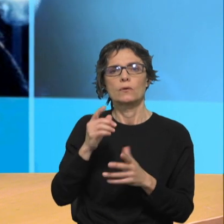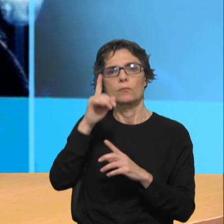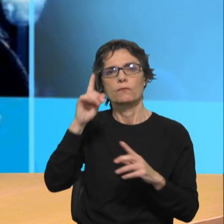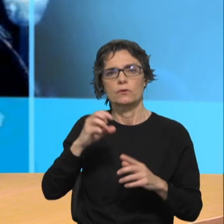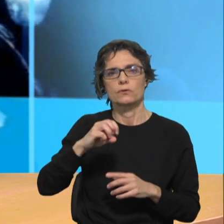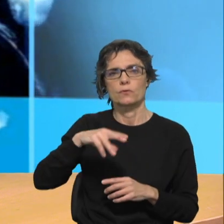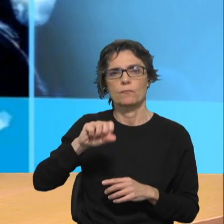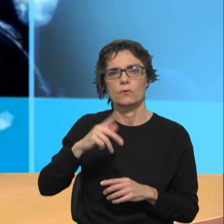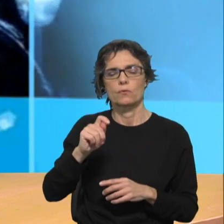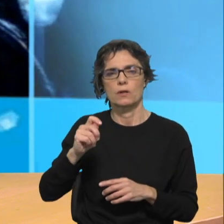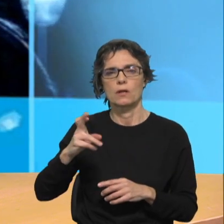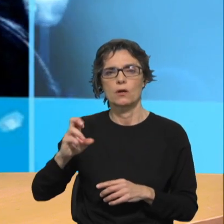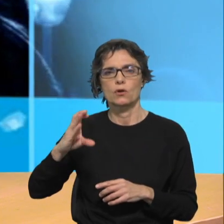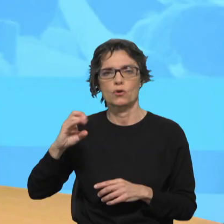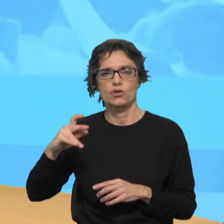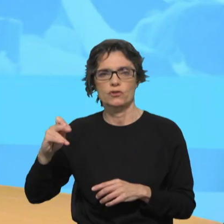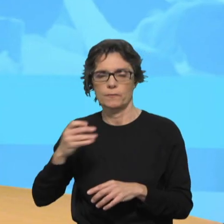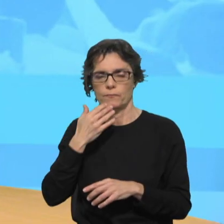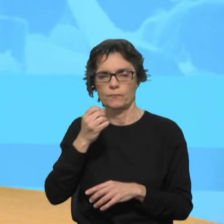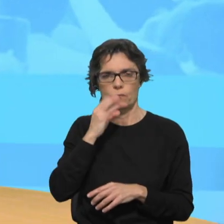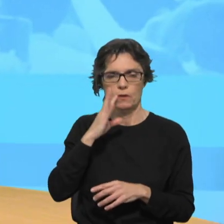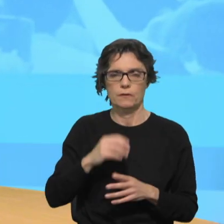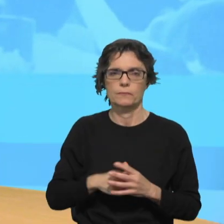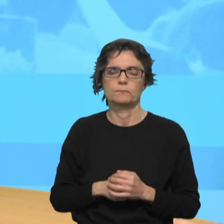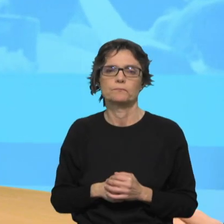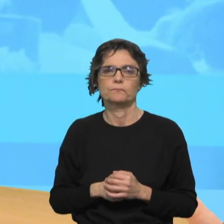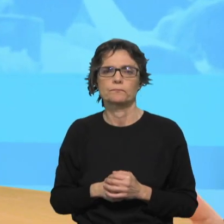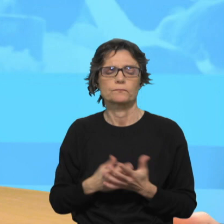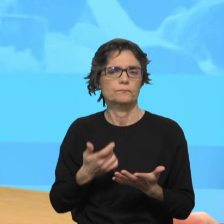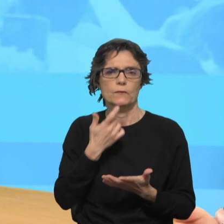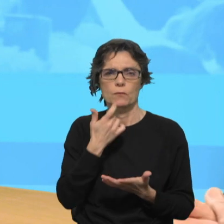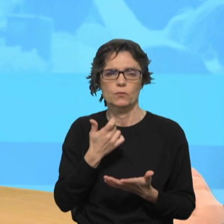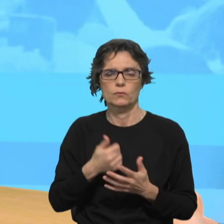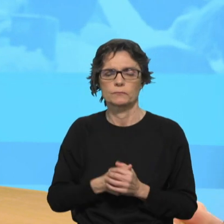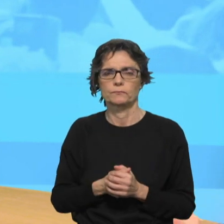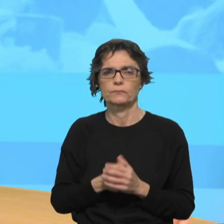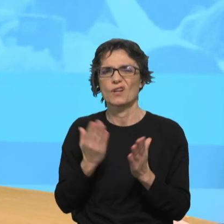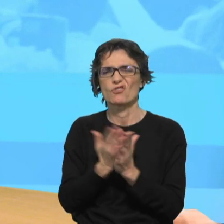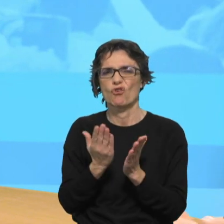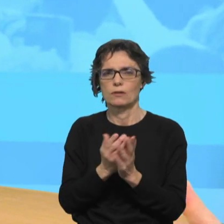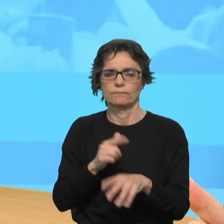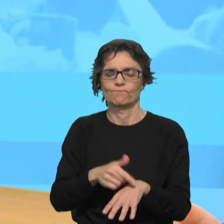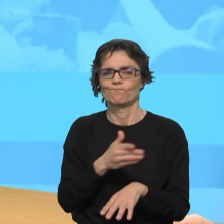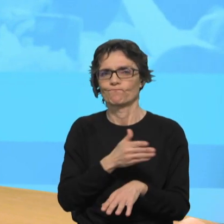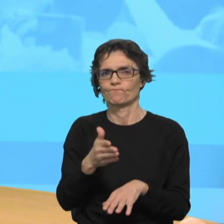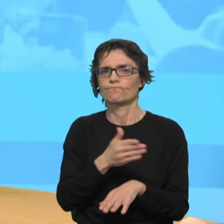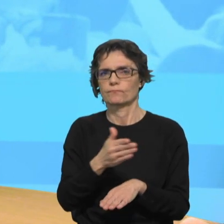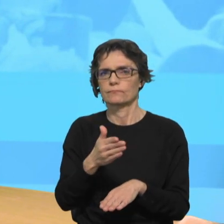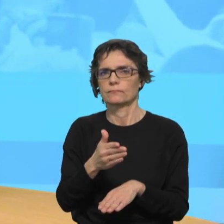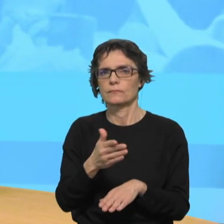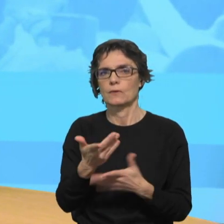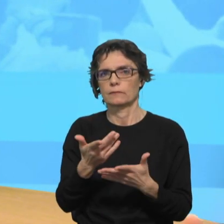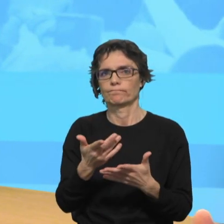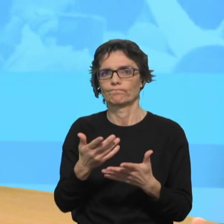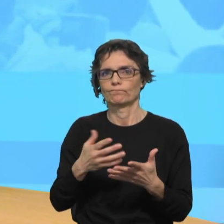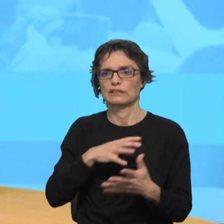connosco. De que forma é que a escola vive todos estes momentos que são, sem dúvida nenhuma, de